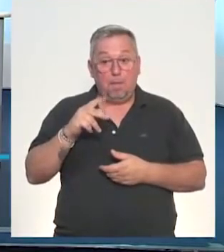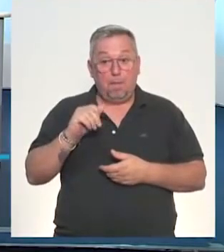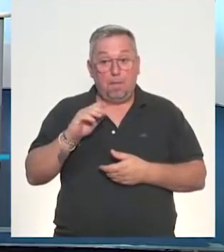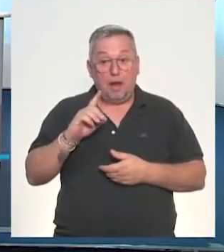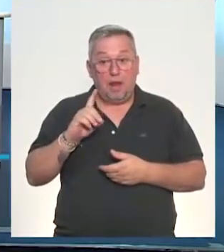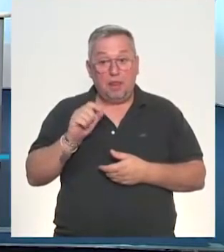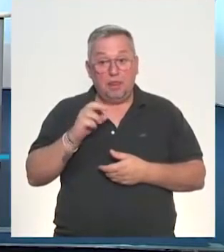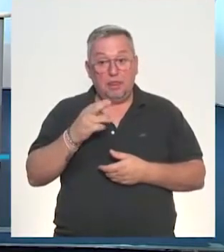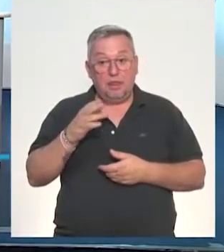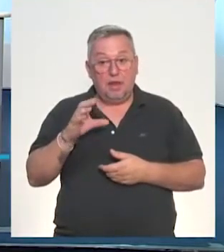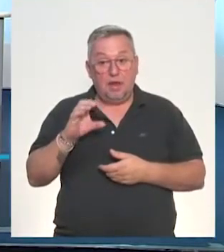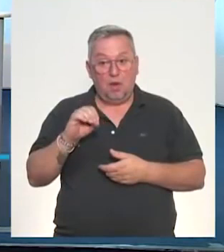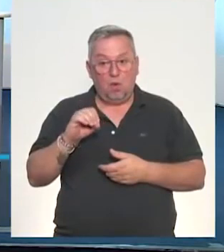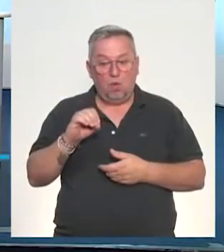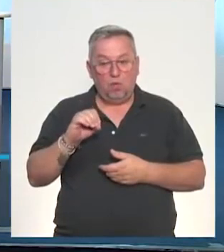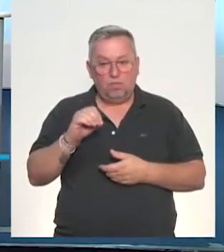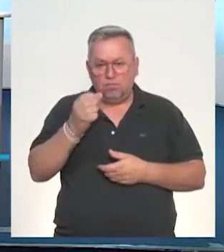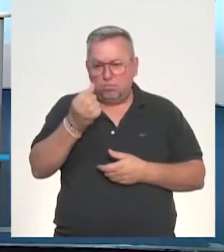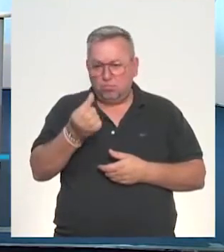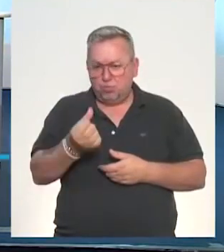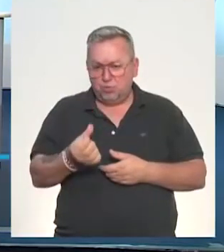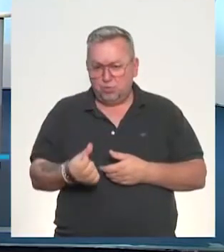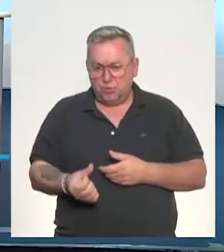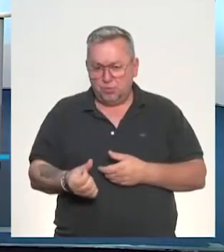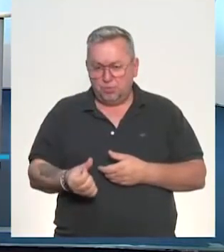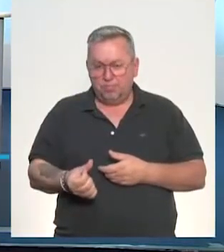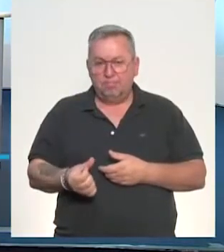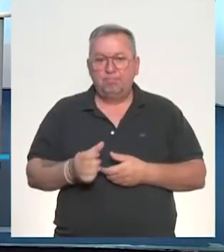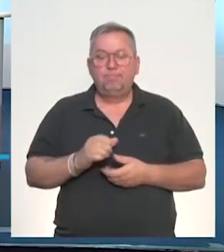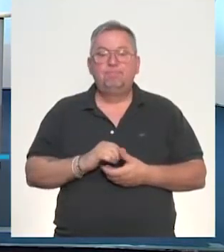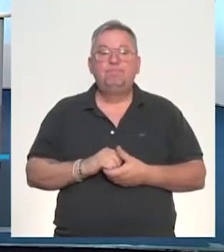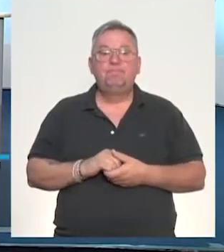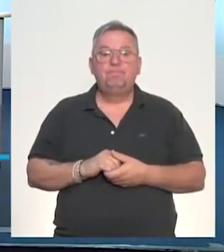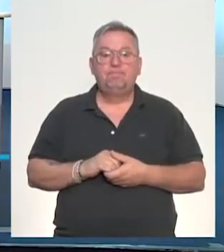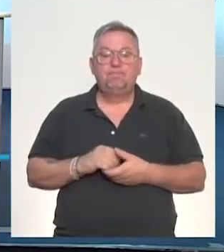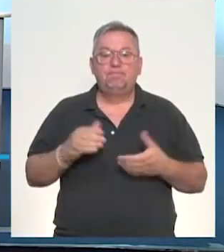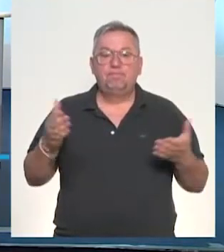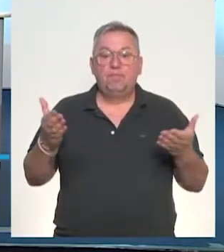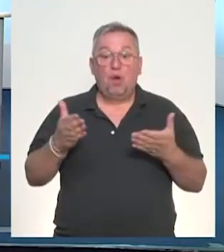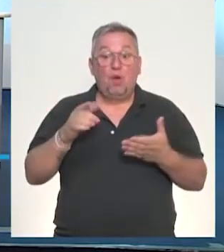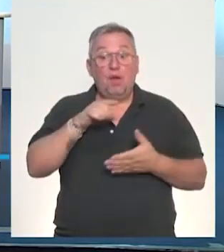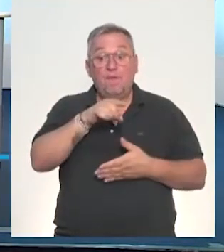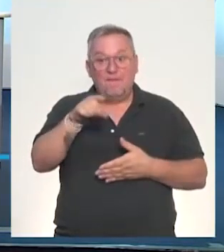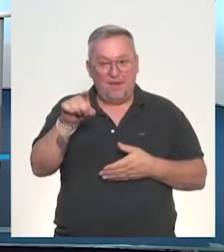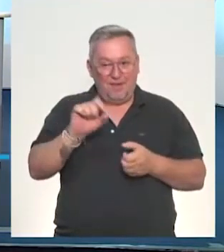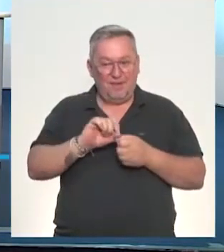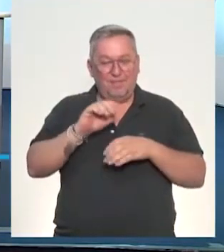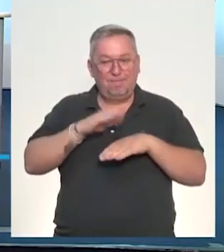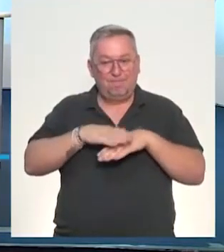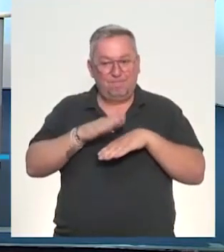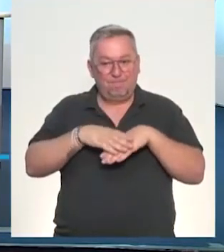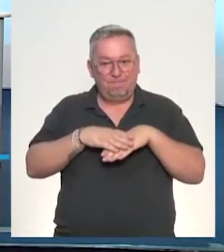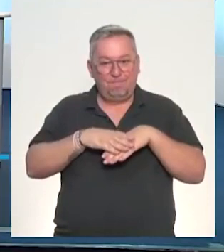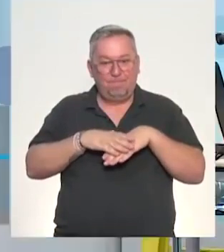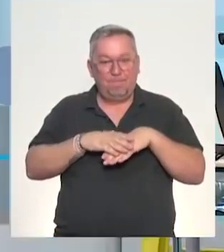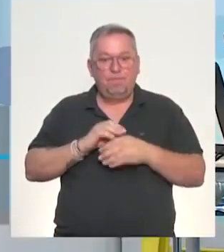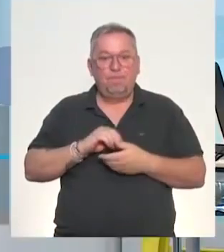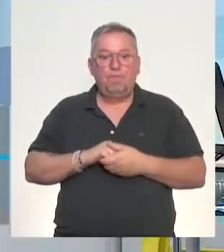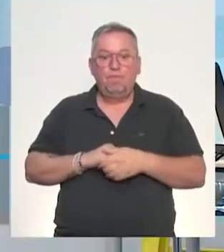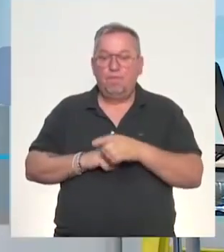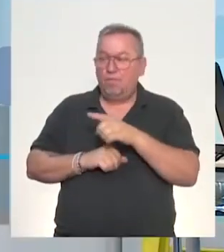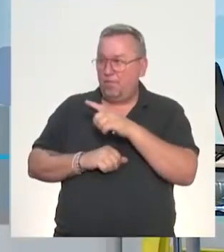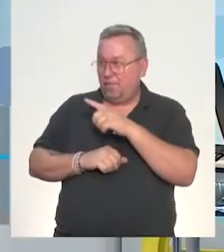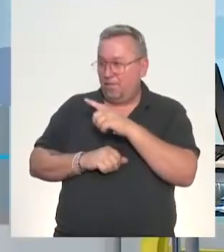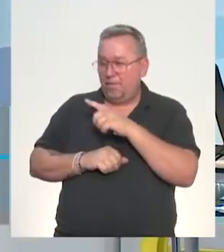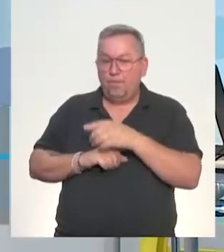elemento Amém. fixo para essa situação aí. Tudo bem? Vamos lá, agora é a vez de vocês. Fechou. Fechou? Vamos lá?